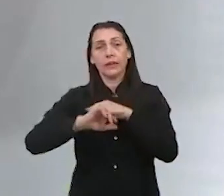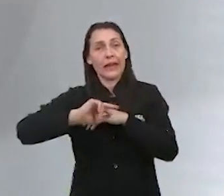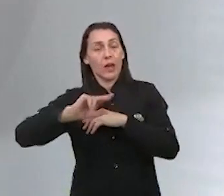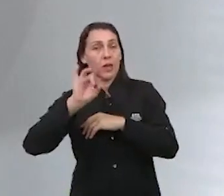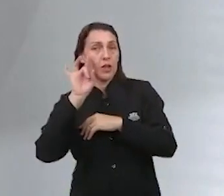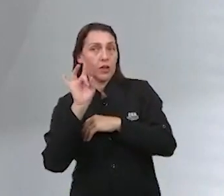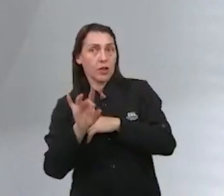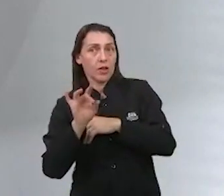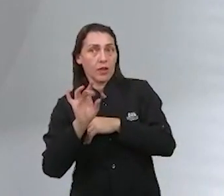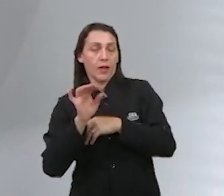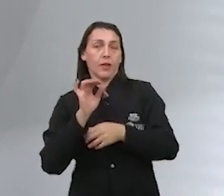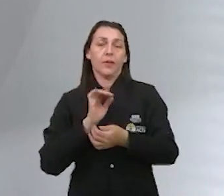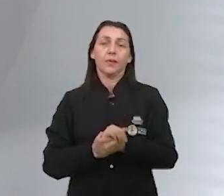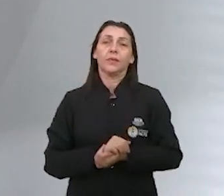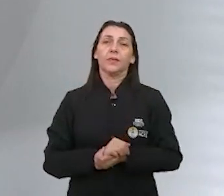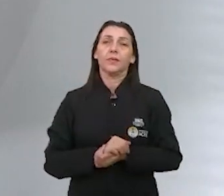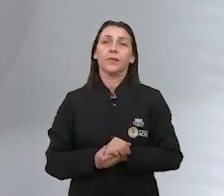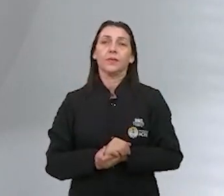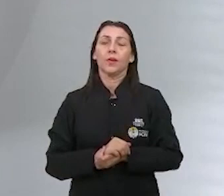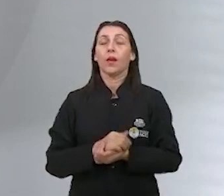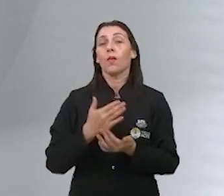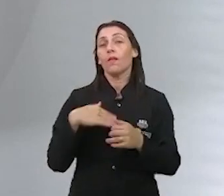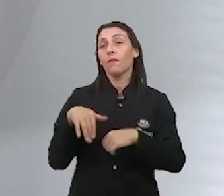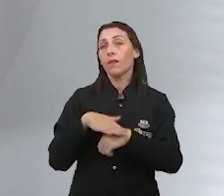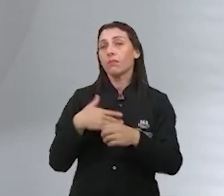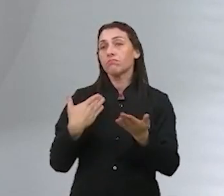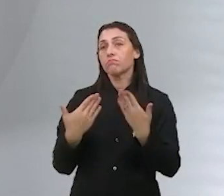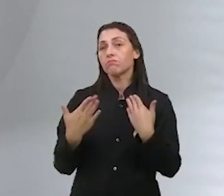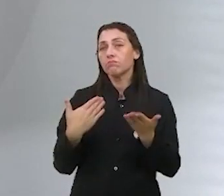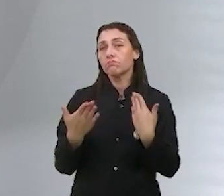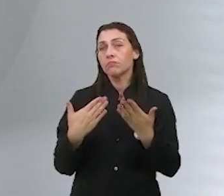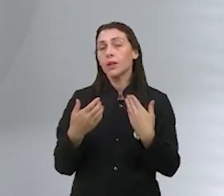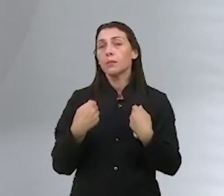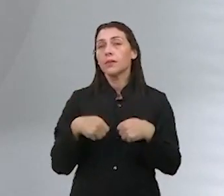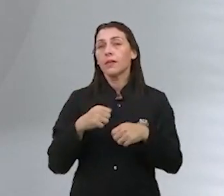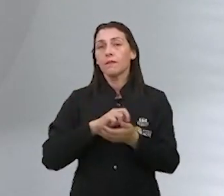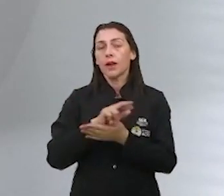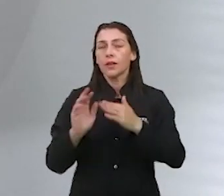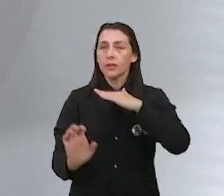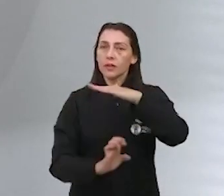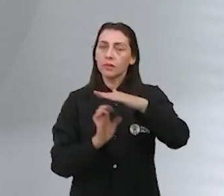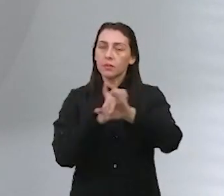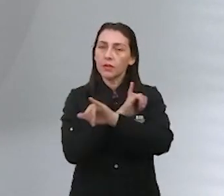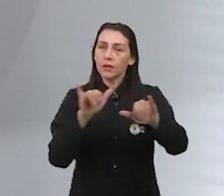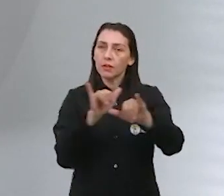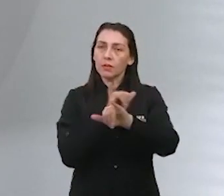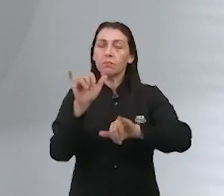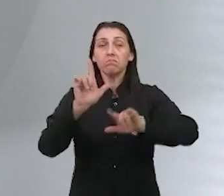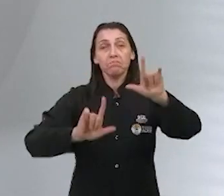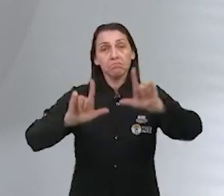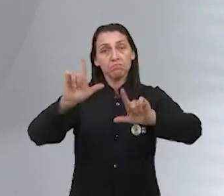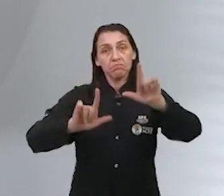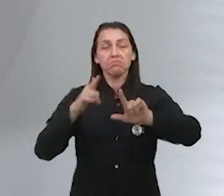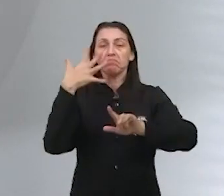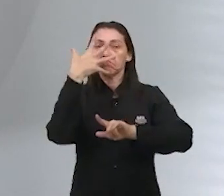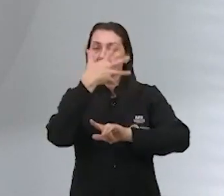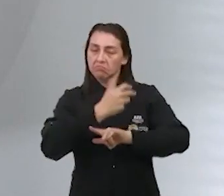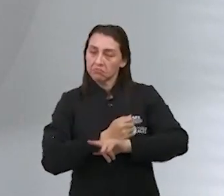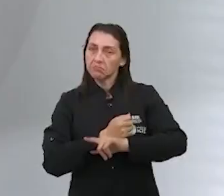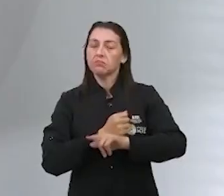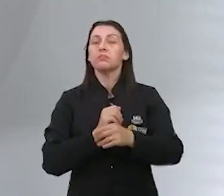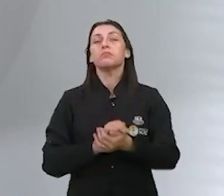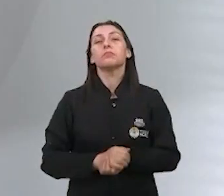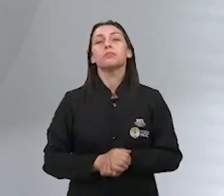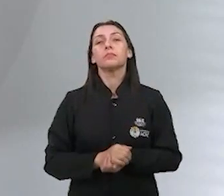só ficar na parte do diálogo, tá? Então tem várias empresas que fazem campanhas publicitárias bonitas pra